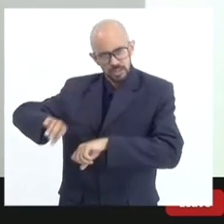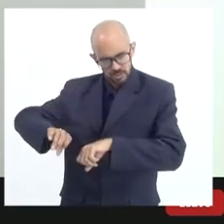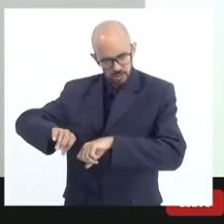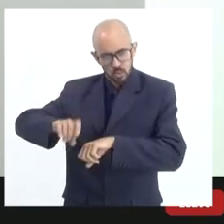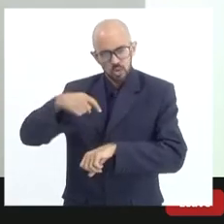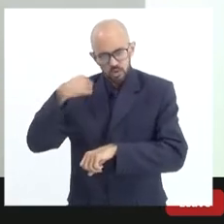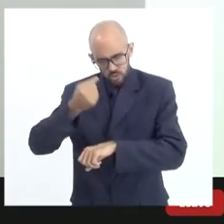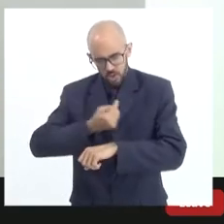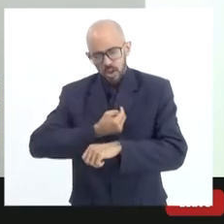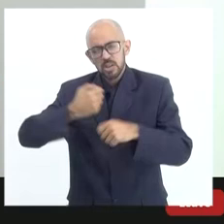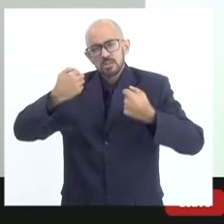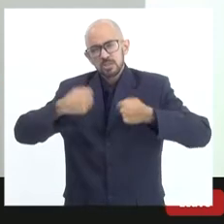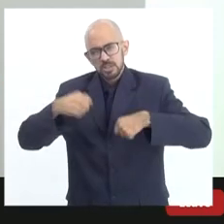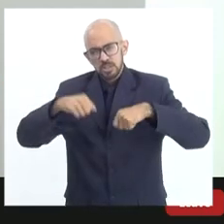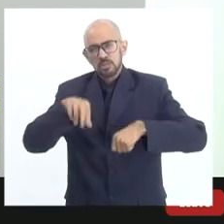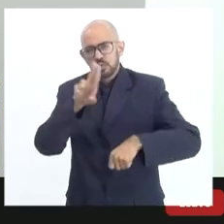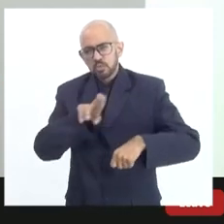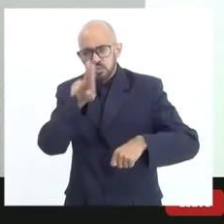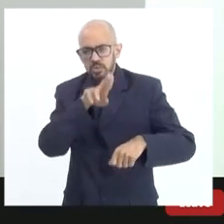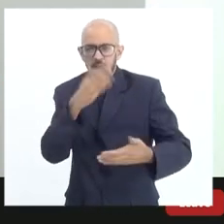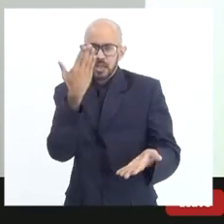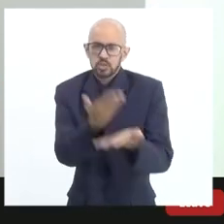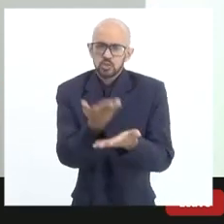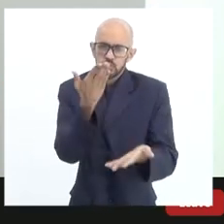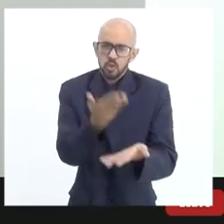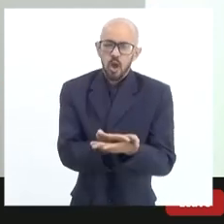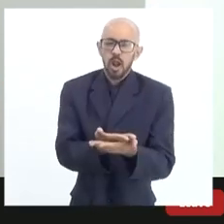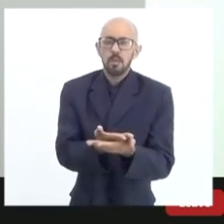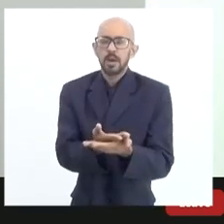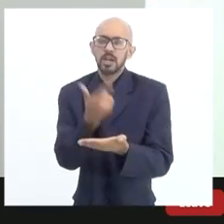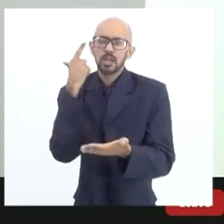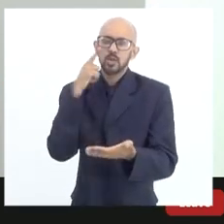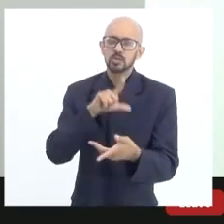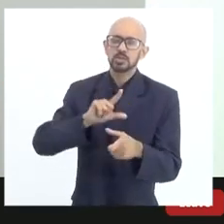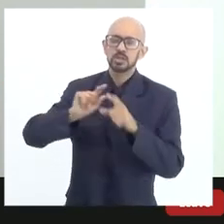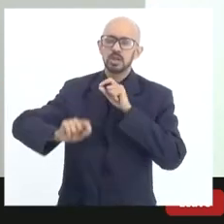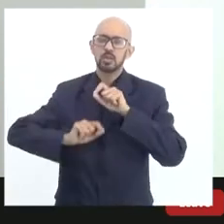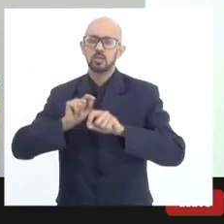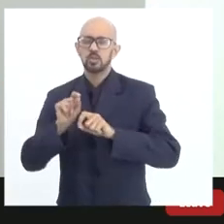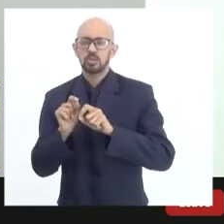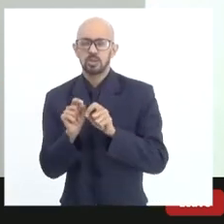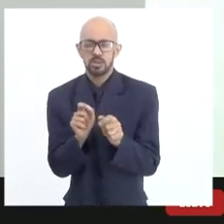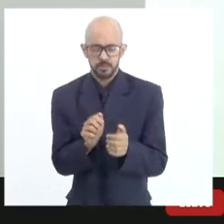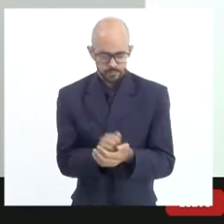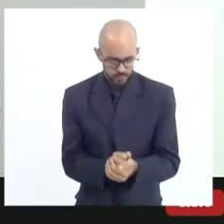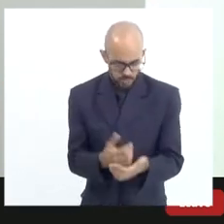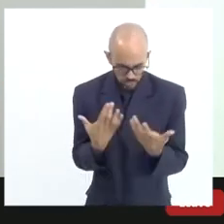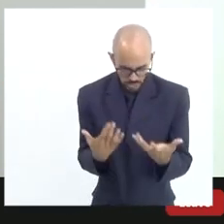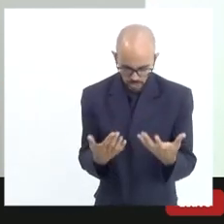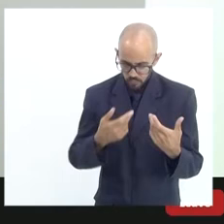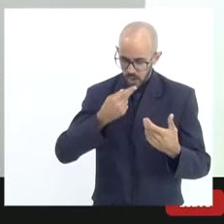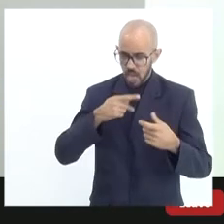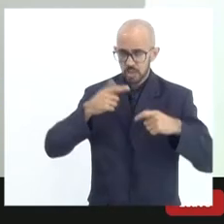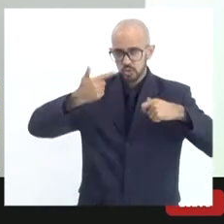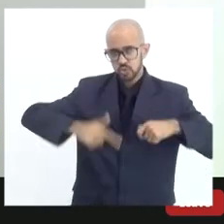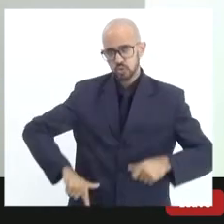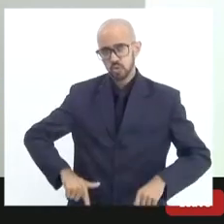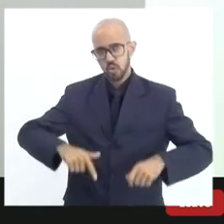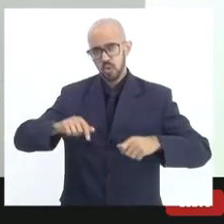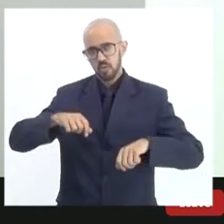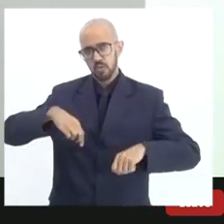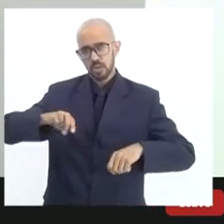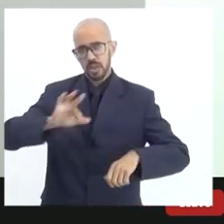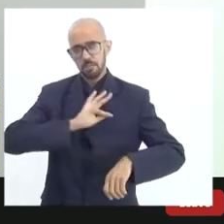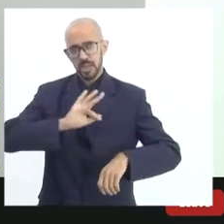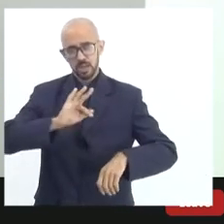gente precisa usar o espaço escolar para que ele seja... Eu quero trazer aqui novamente, deputada Marta Rocha,